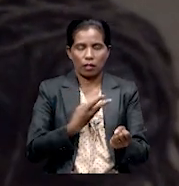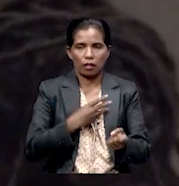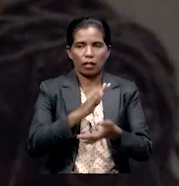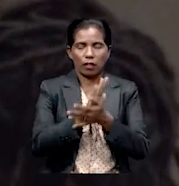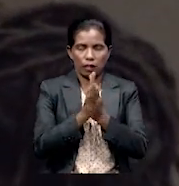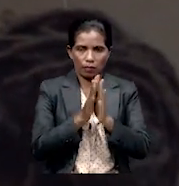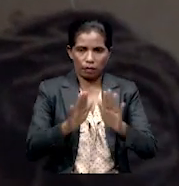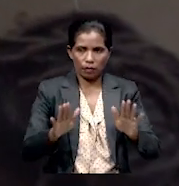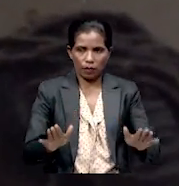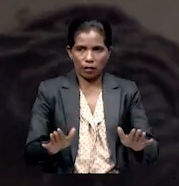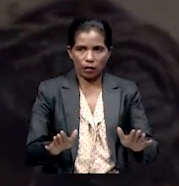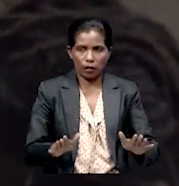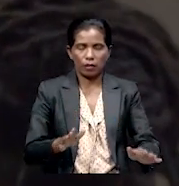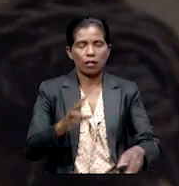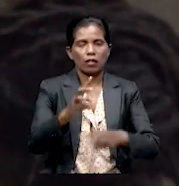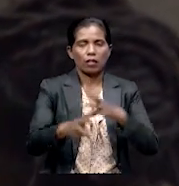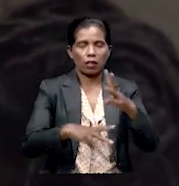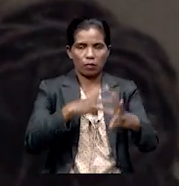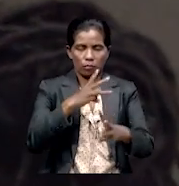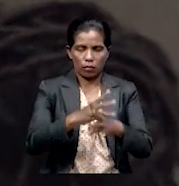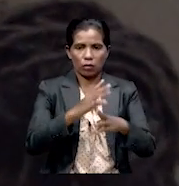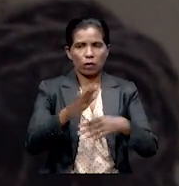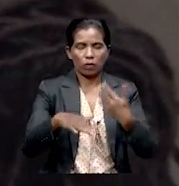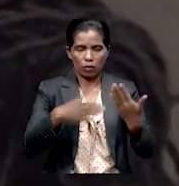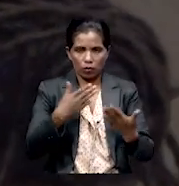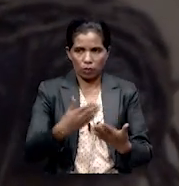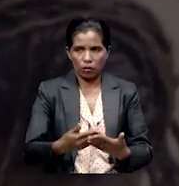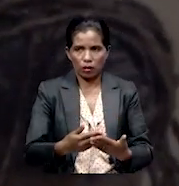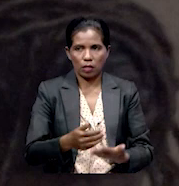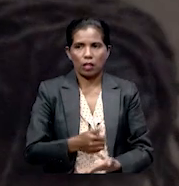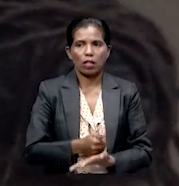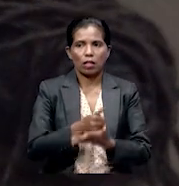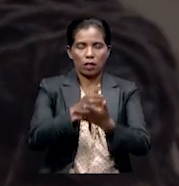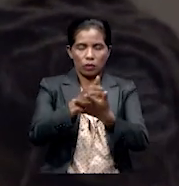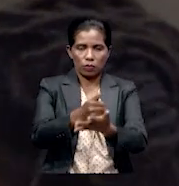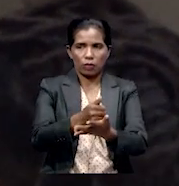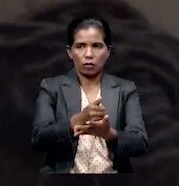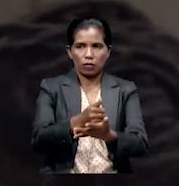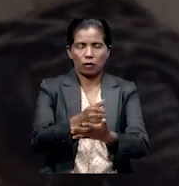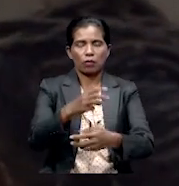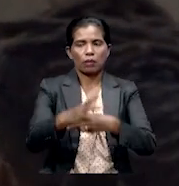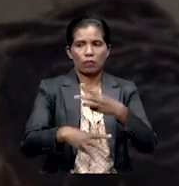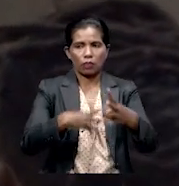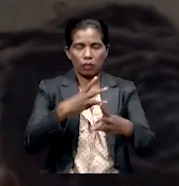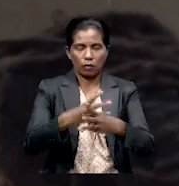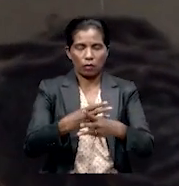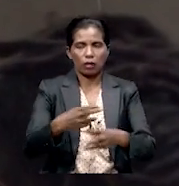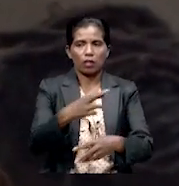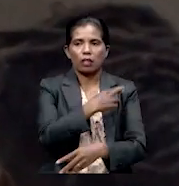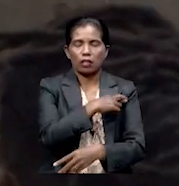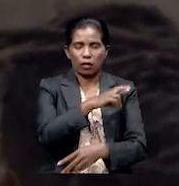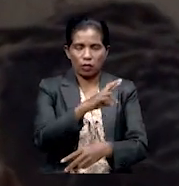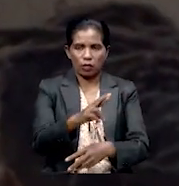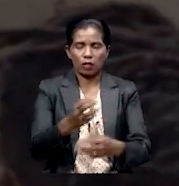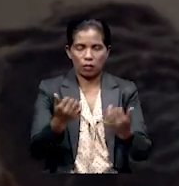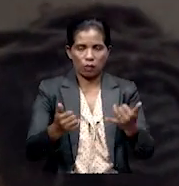paz, Itaniana, para o mundo, toma, para a Tudo. Ajuda o mundo resolve o problema